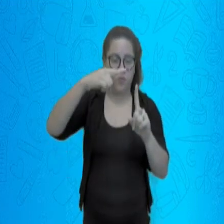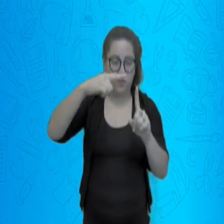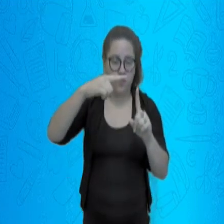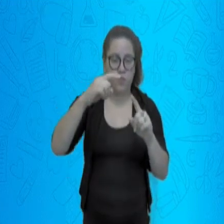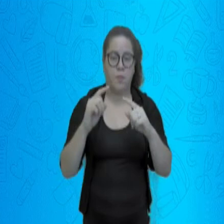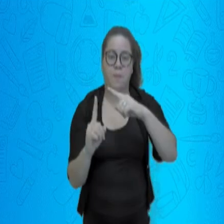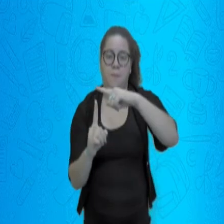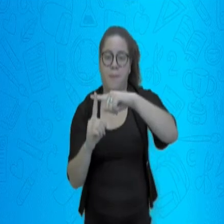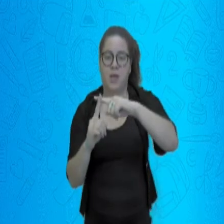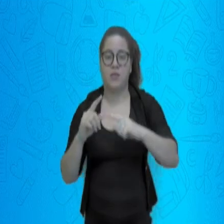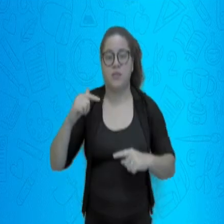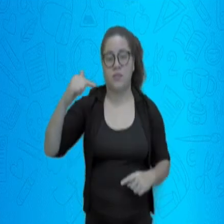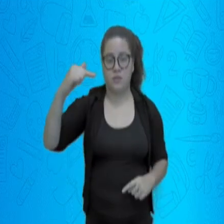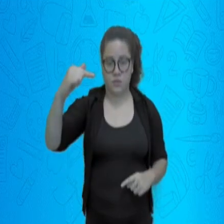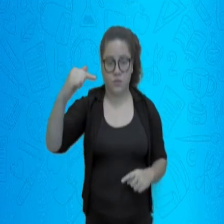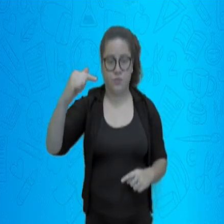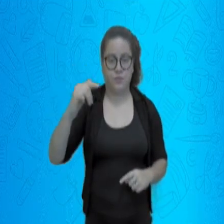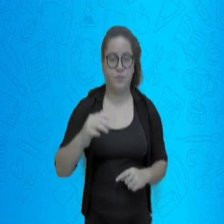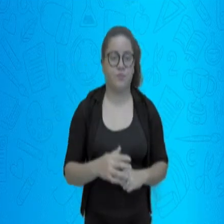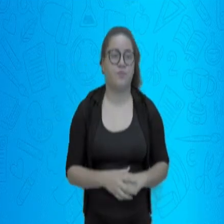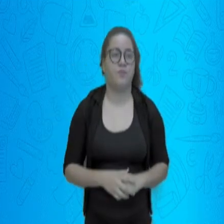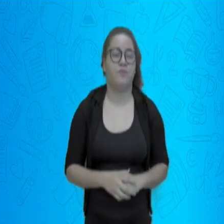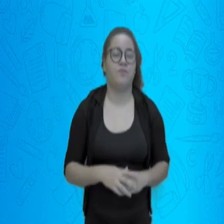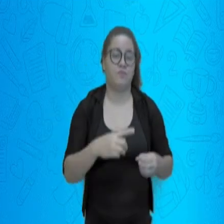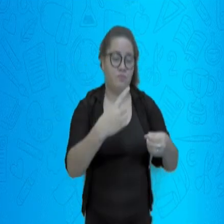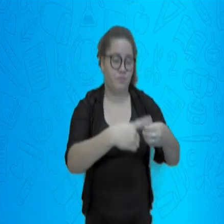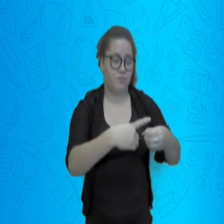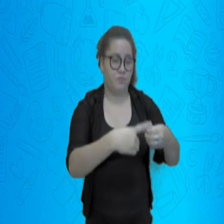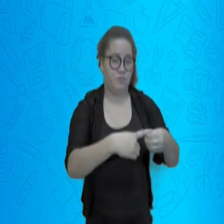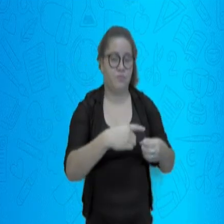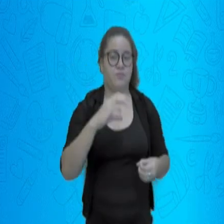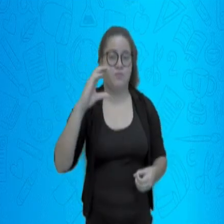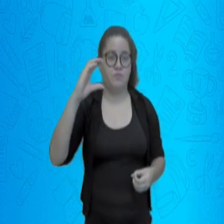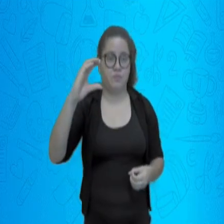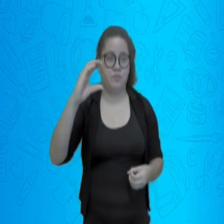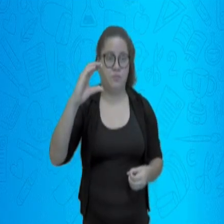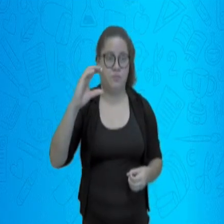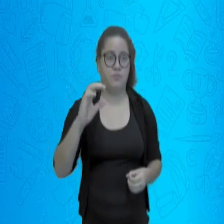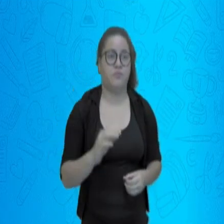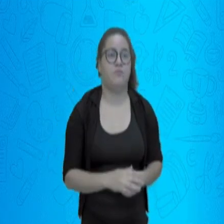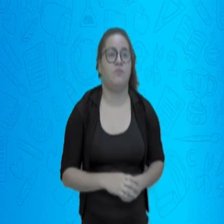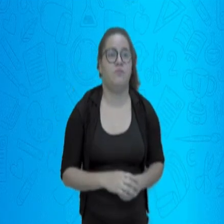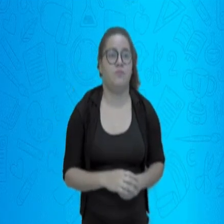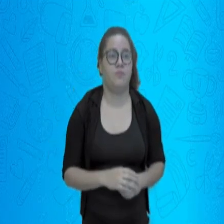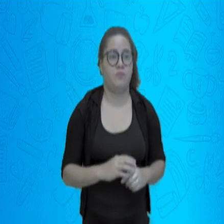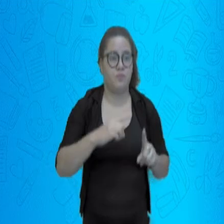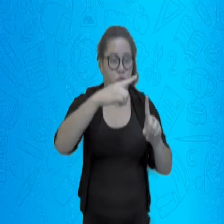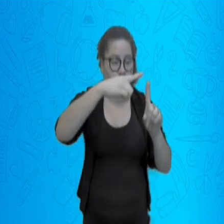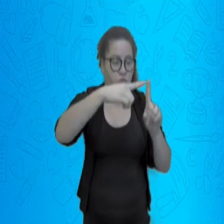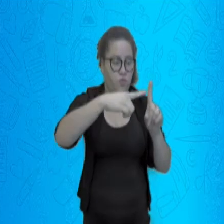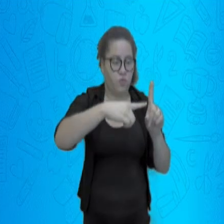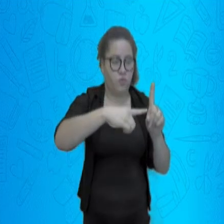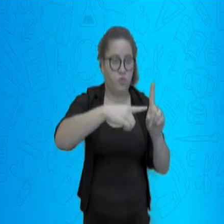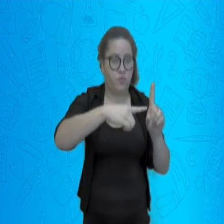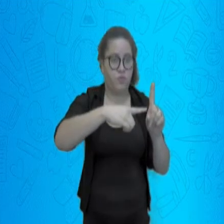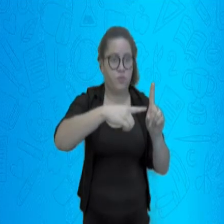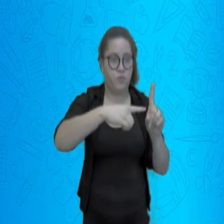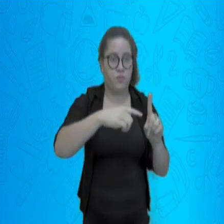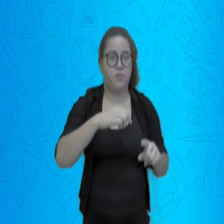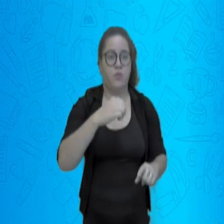máxima +7. E a cidade C, a temperatura mínima naquele